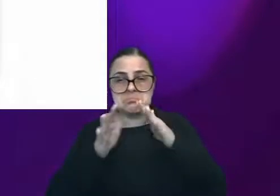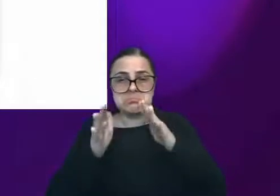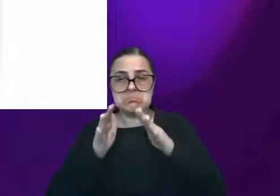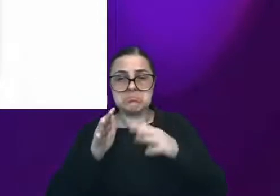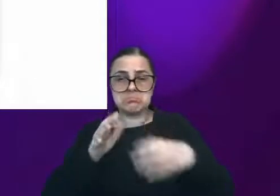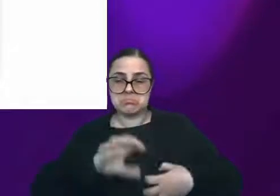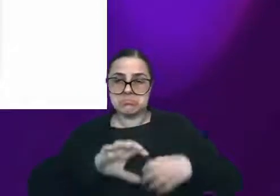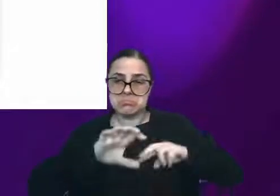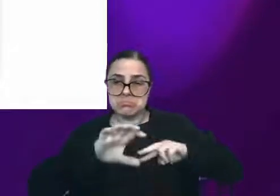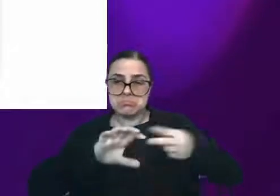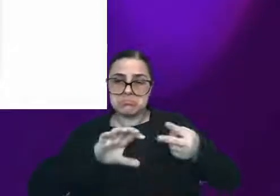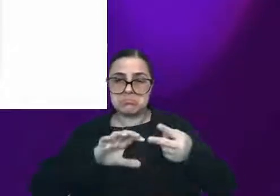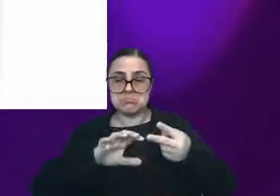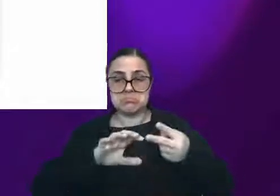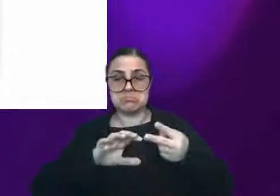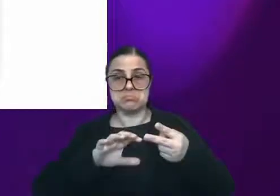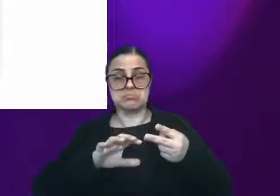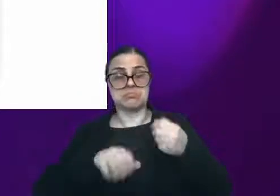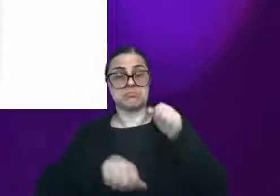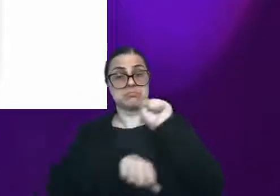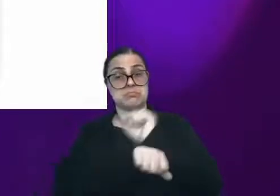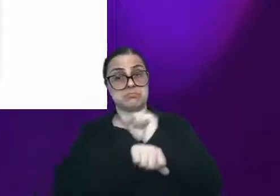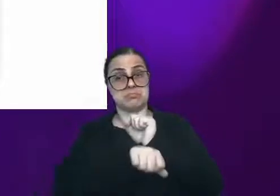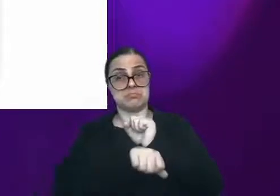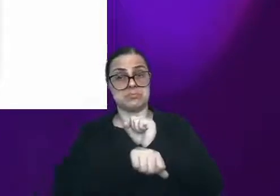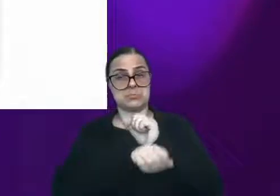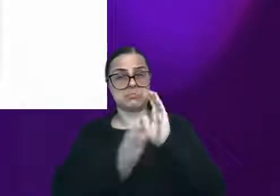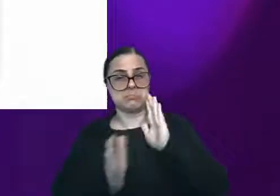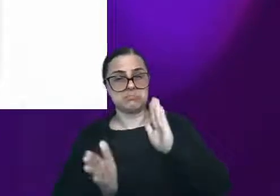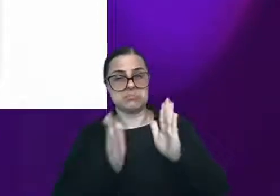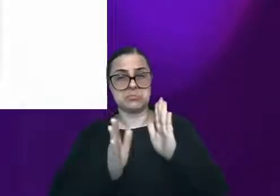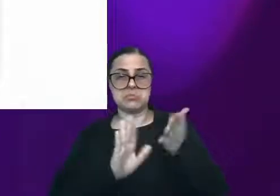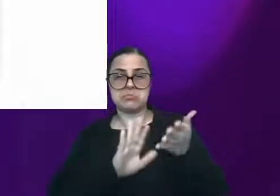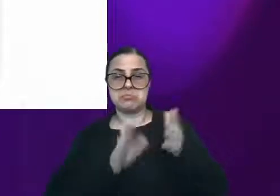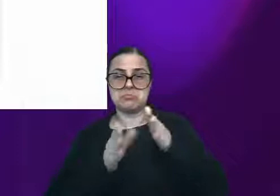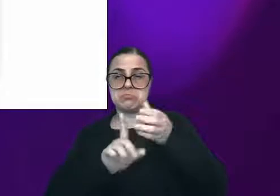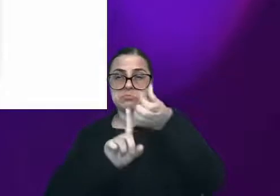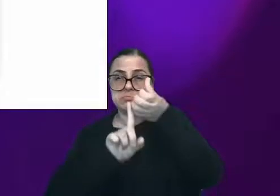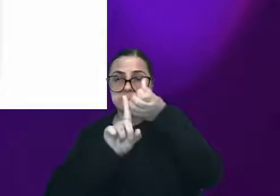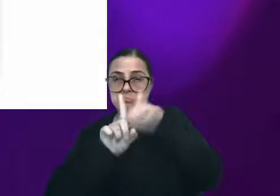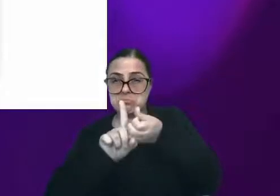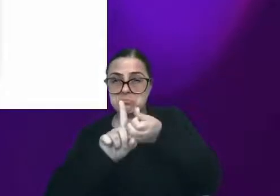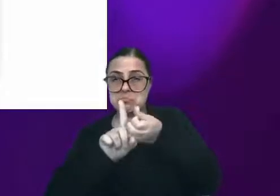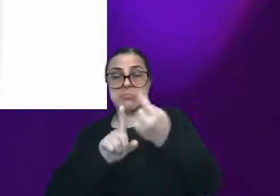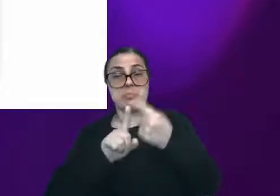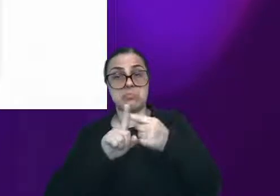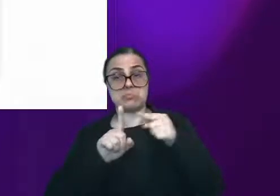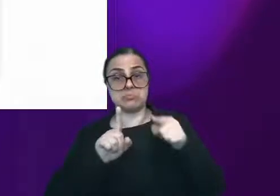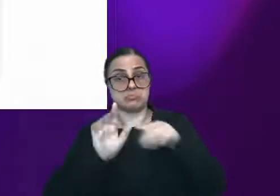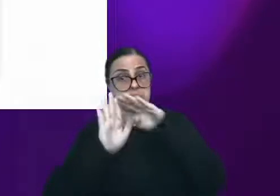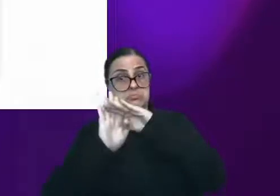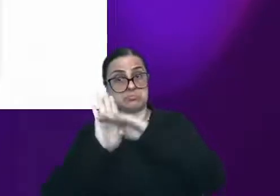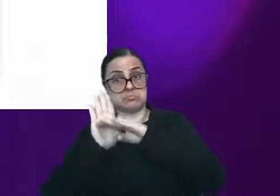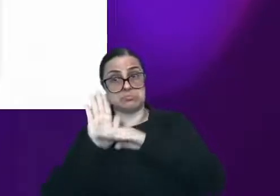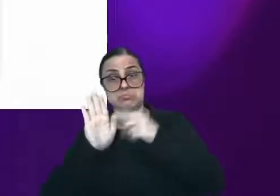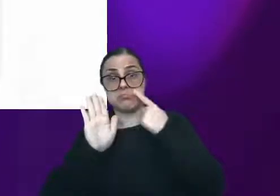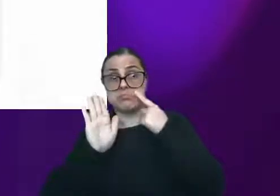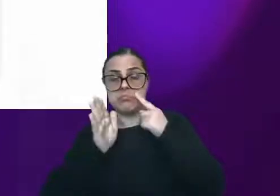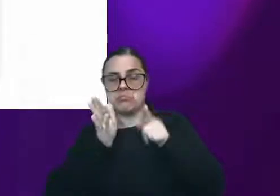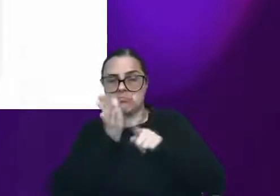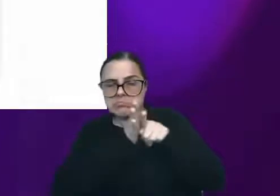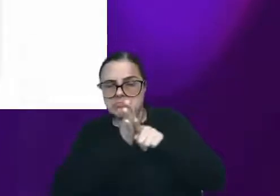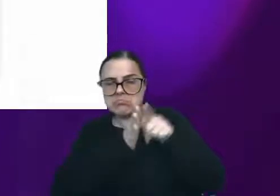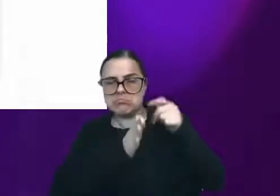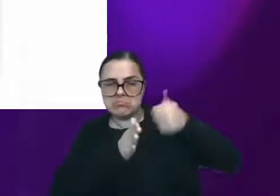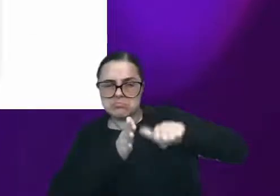transplantado só após 6 meses, pelo menos, que é o tempo que ele vai ficar listado para adquirir alguns pontos extras, como